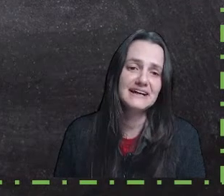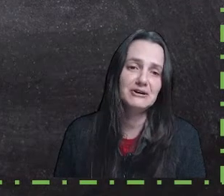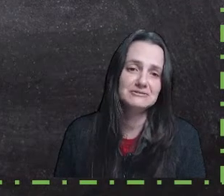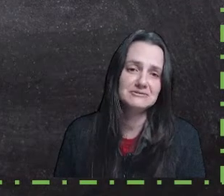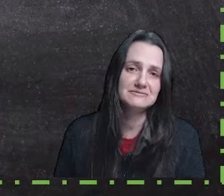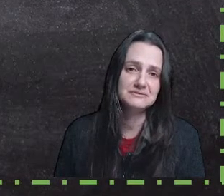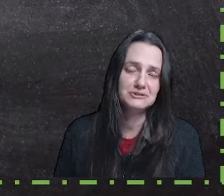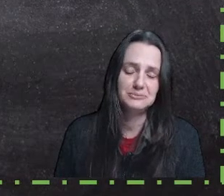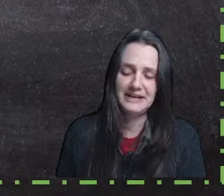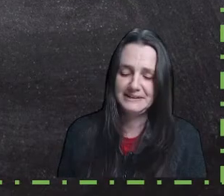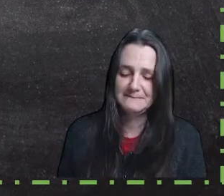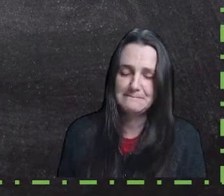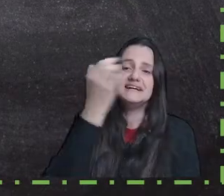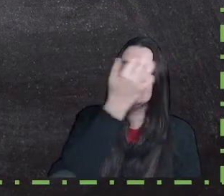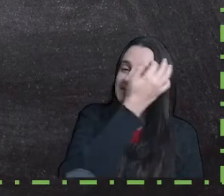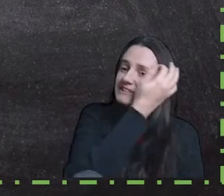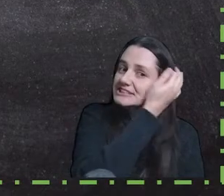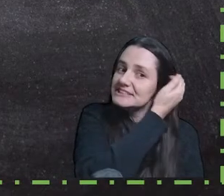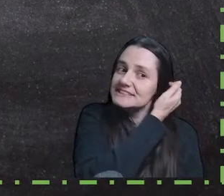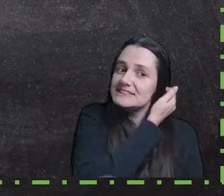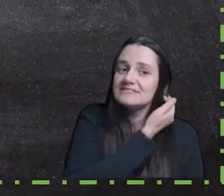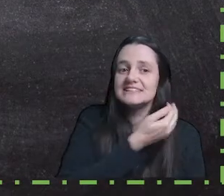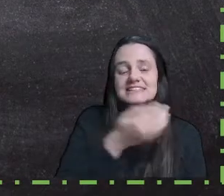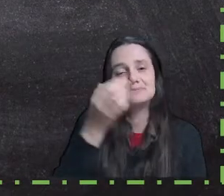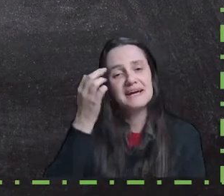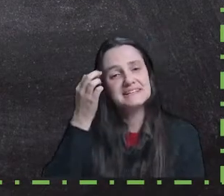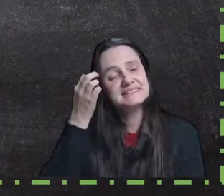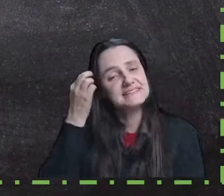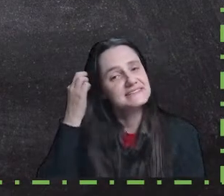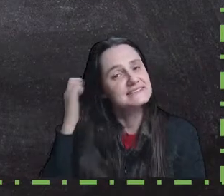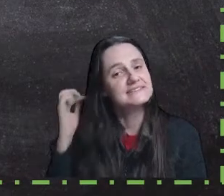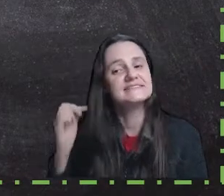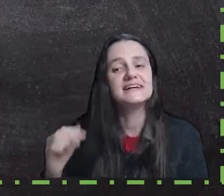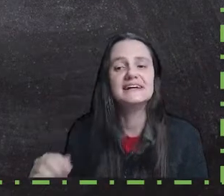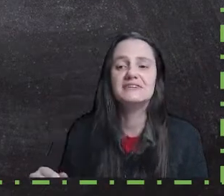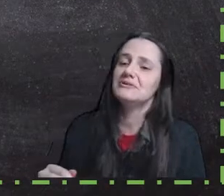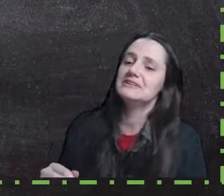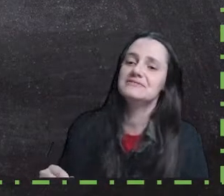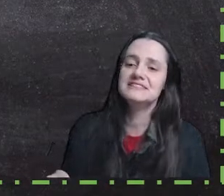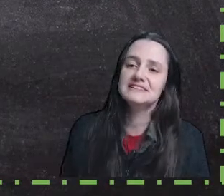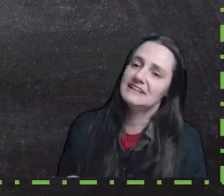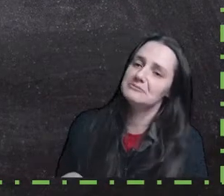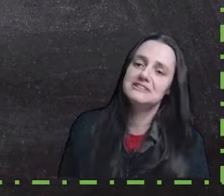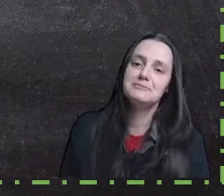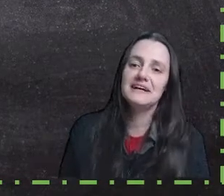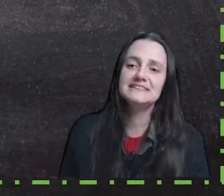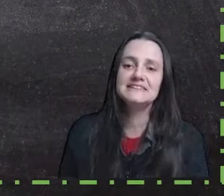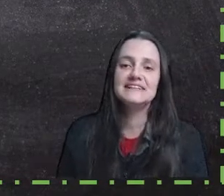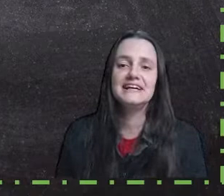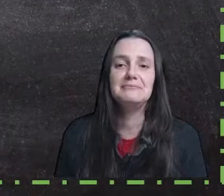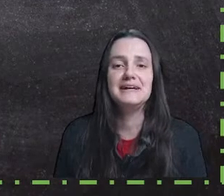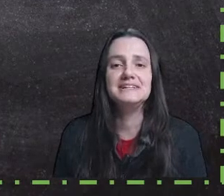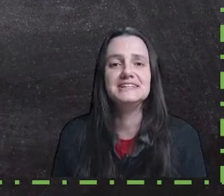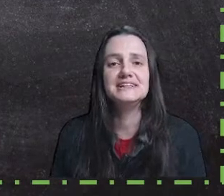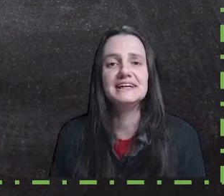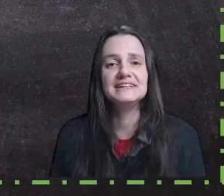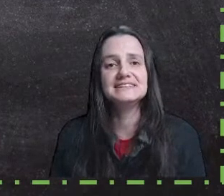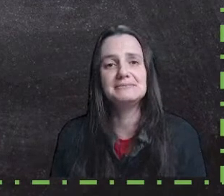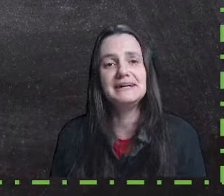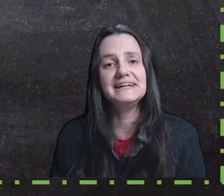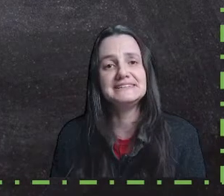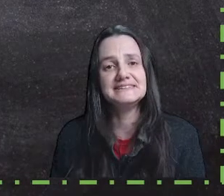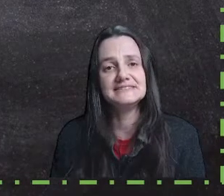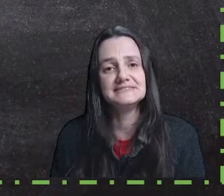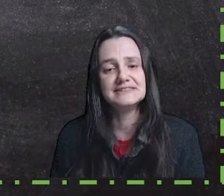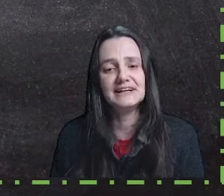cadeia ambiental, tudo bem? Em relação à extinção das espécies, né, é quando você tem uma espécie e de repente